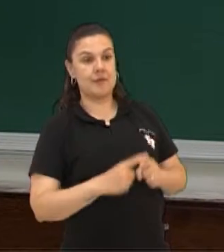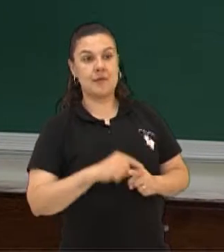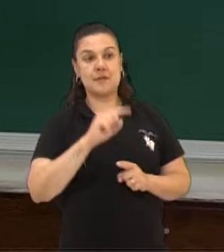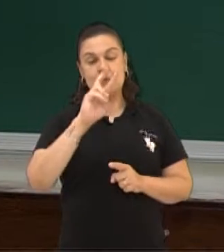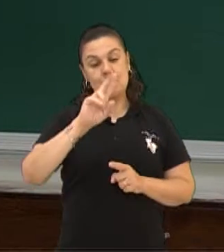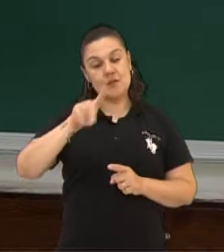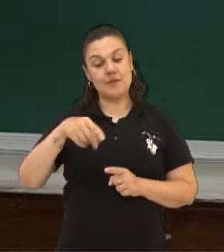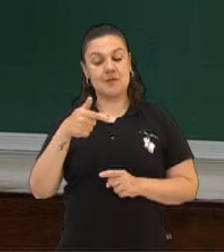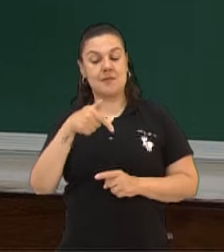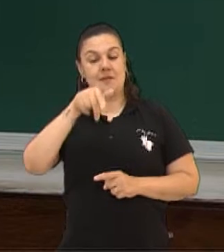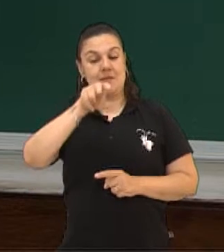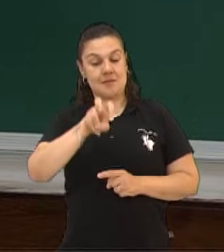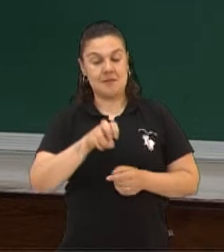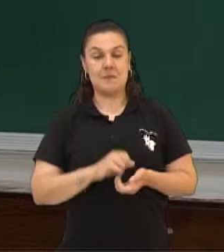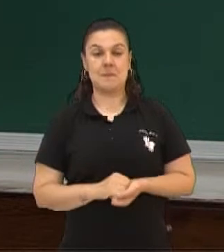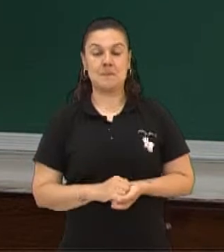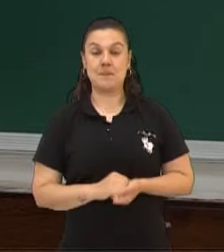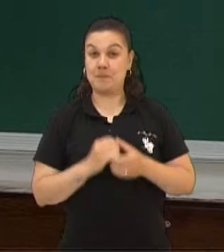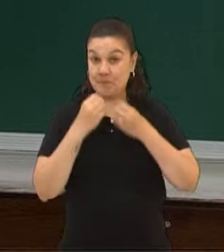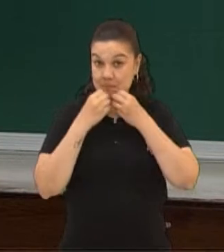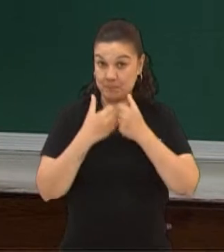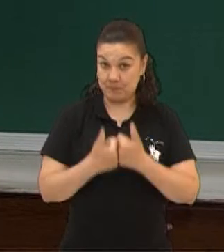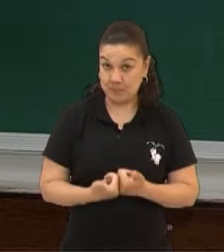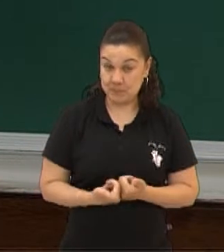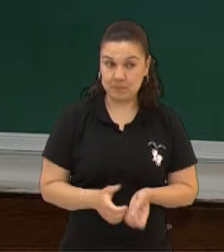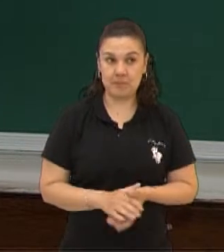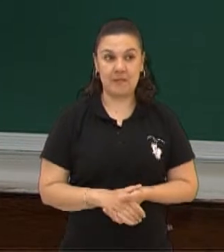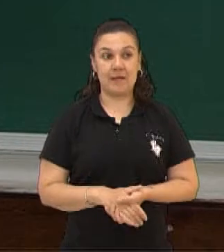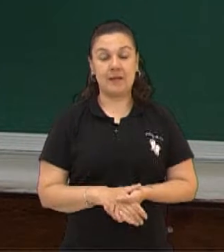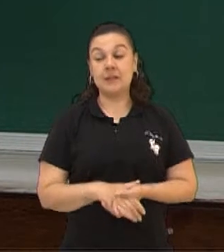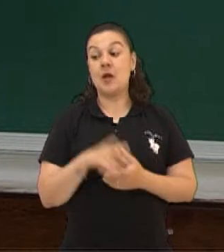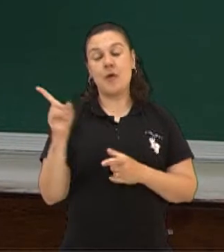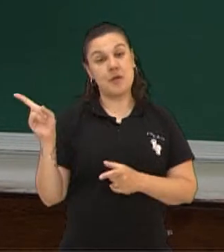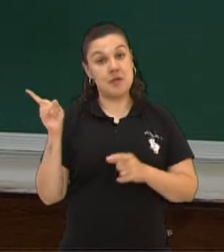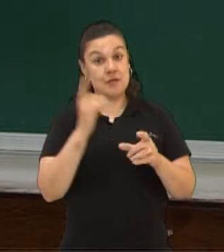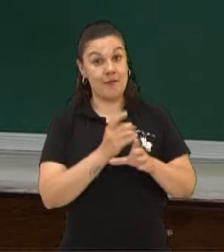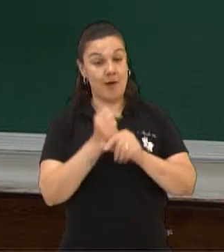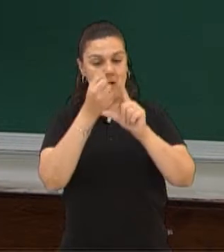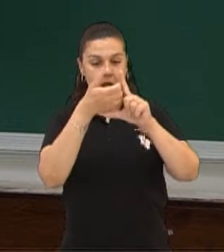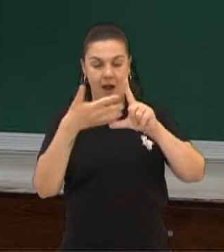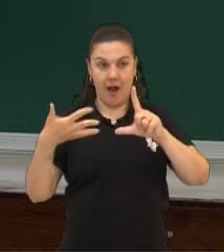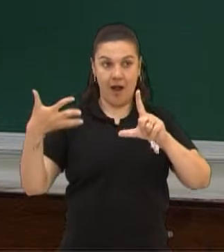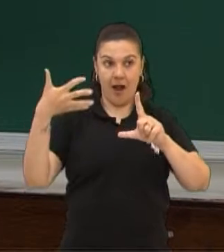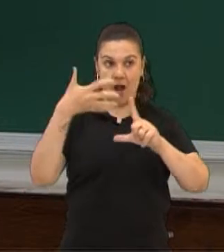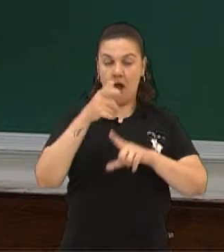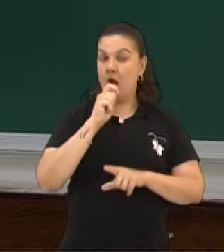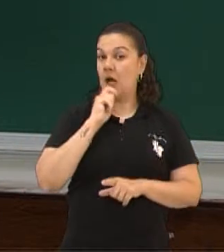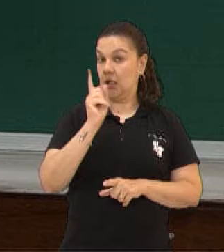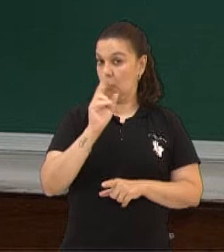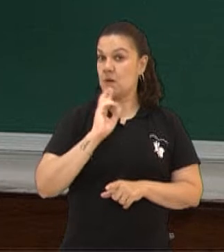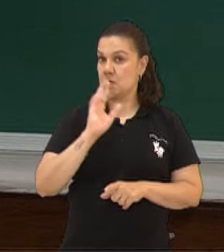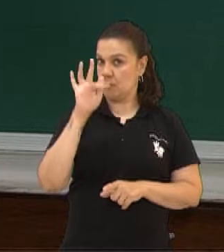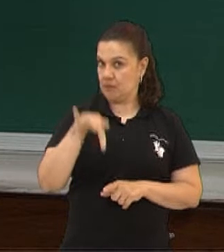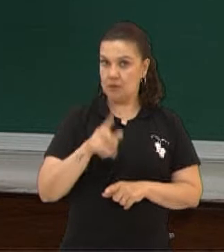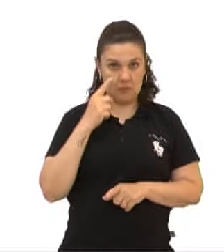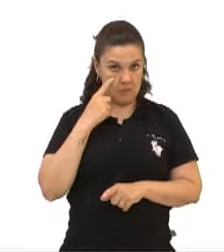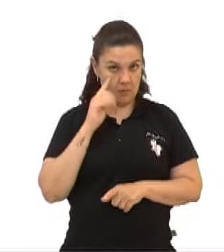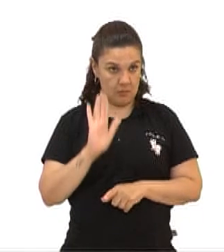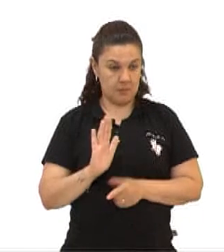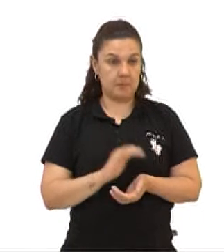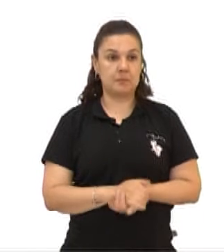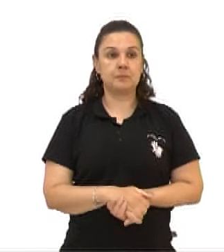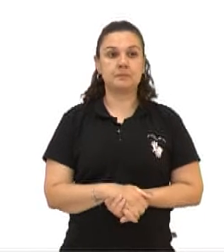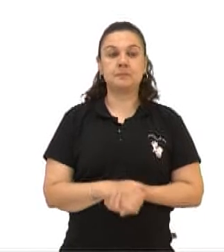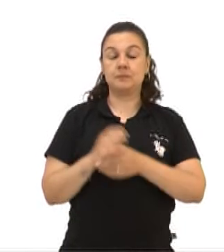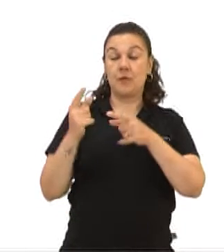vezes 2,75, tá bom? E isso vai fazer a gente calcular a área, ainda não é a nossa resposta final. Então, olha